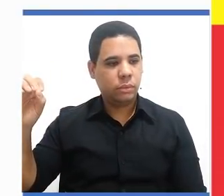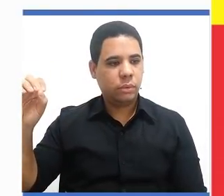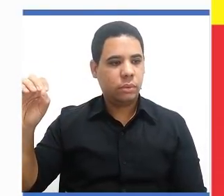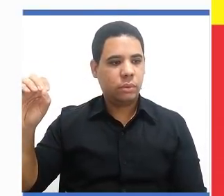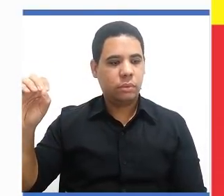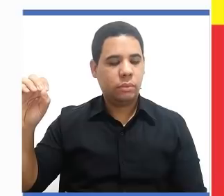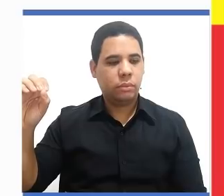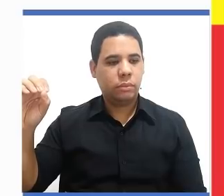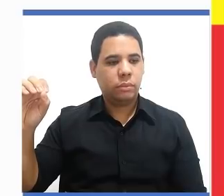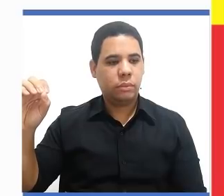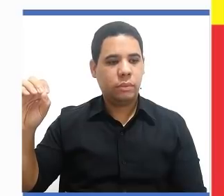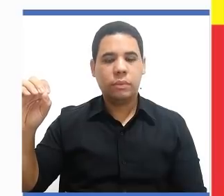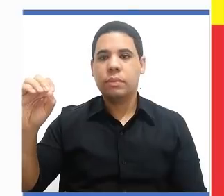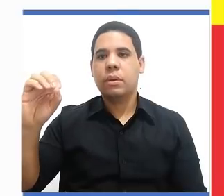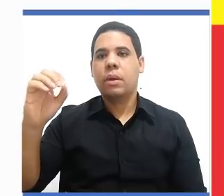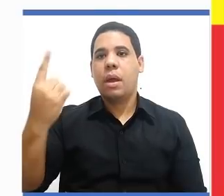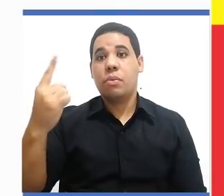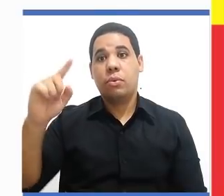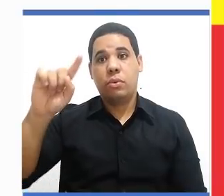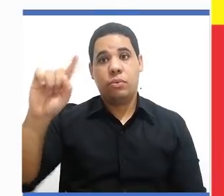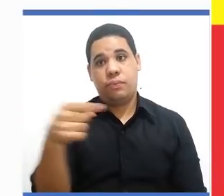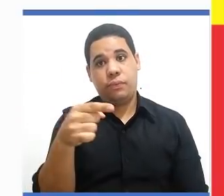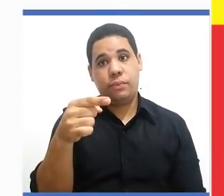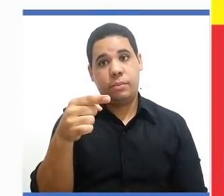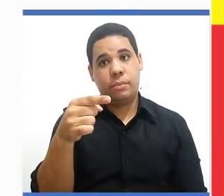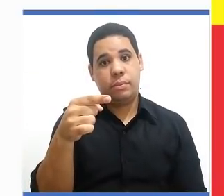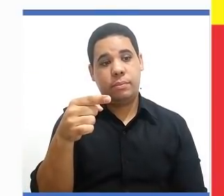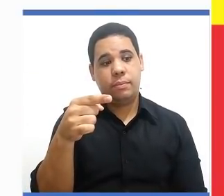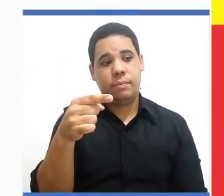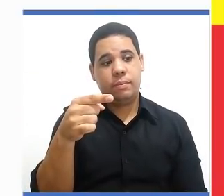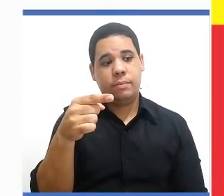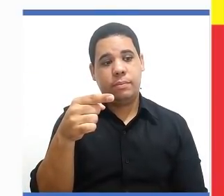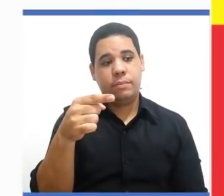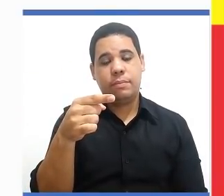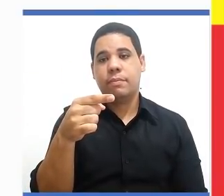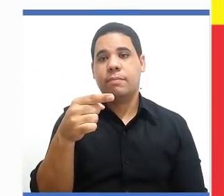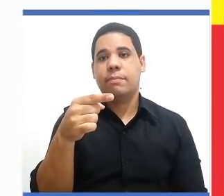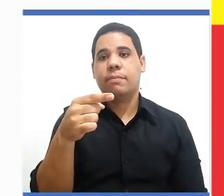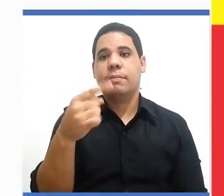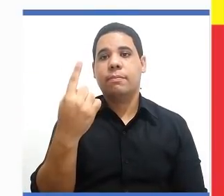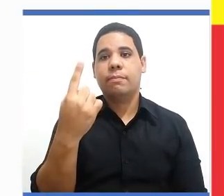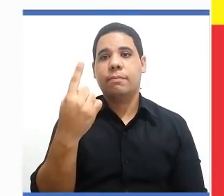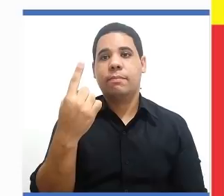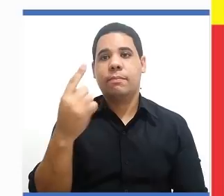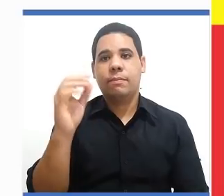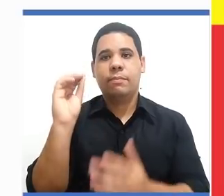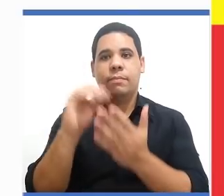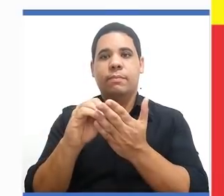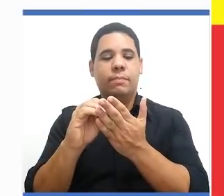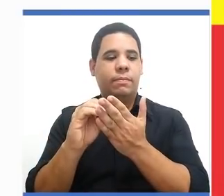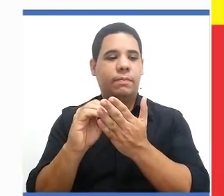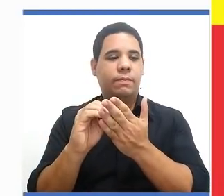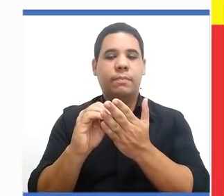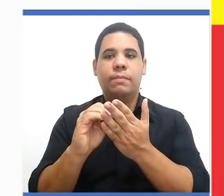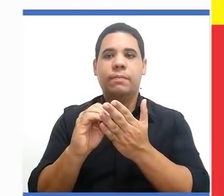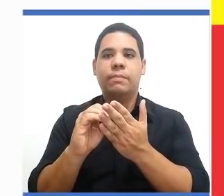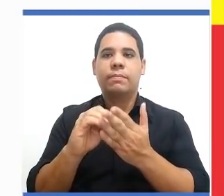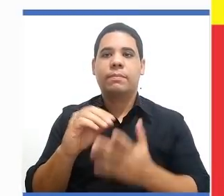aí de vermelho. Vem um pulo, ó, veja aí, preencheu a parte do pulo que estava aparecendo. Então, um pulo